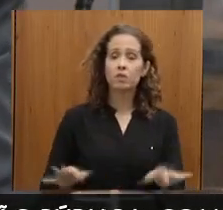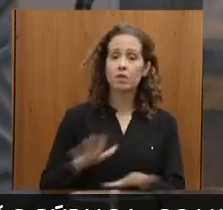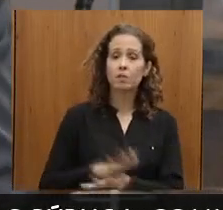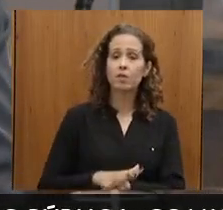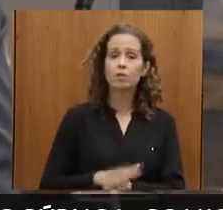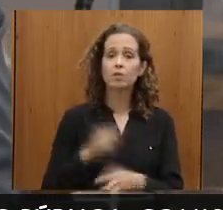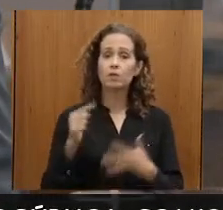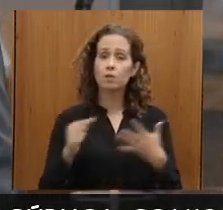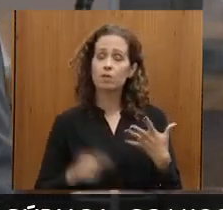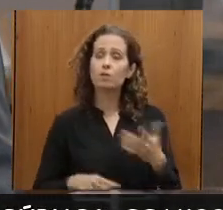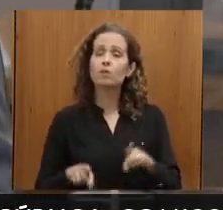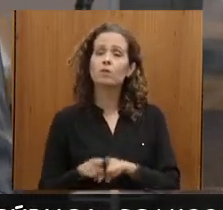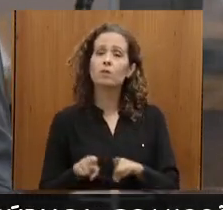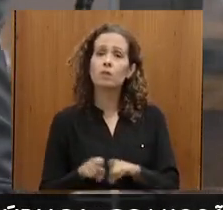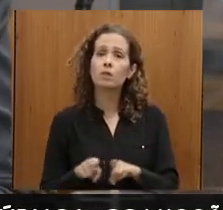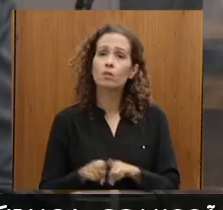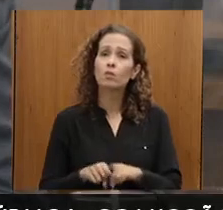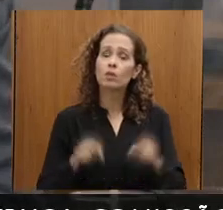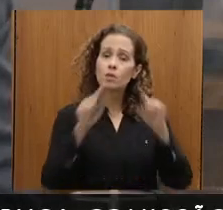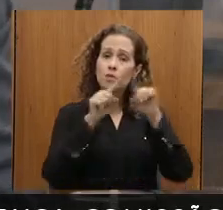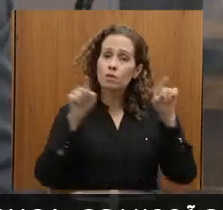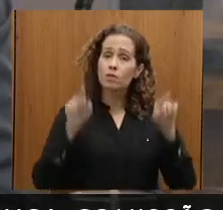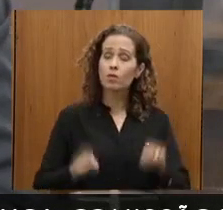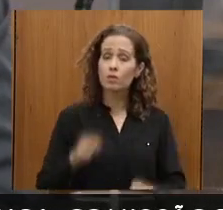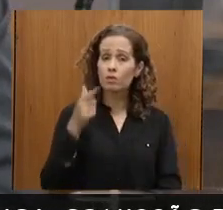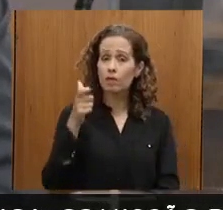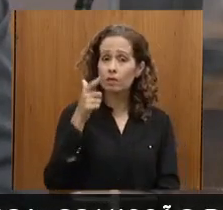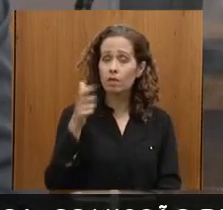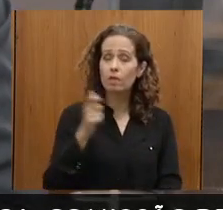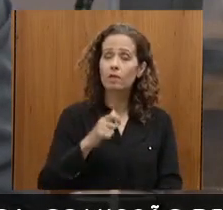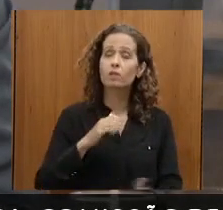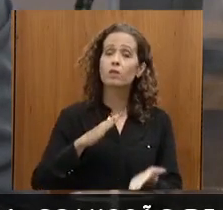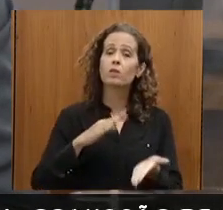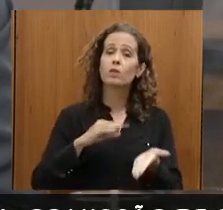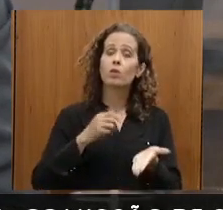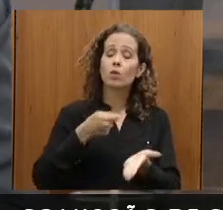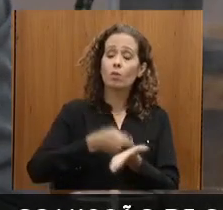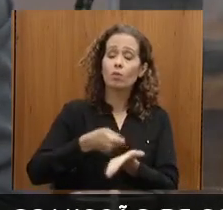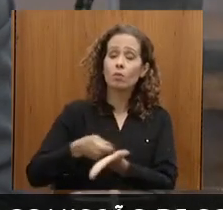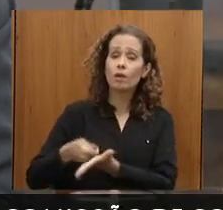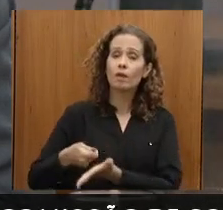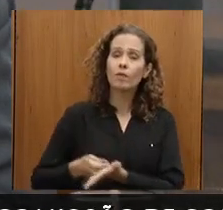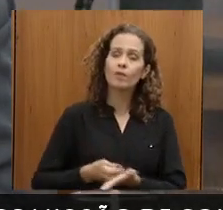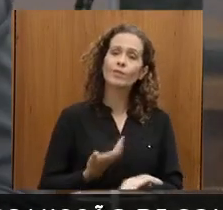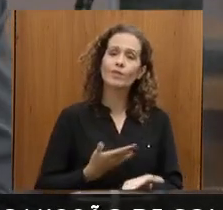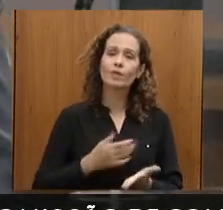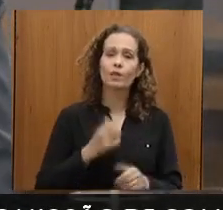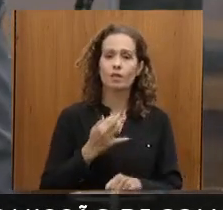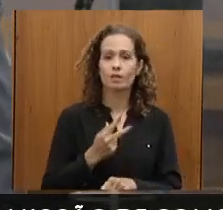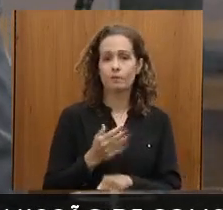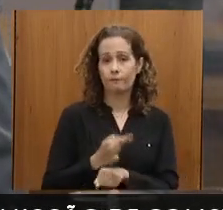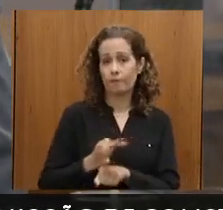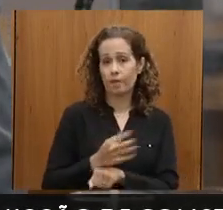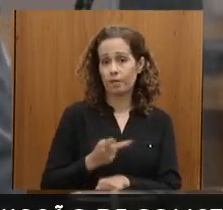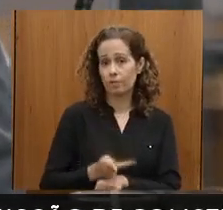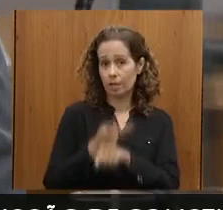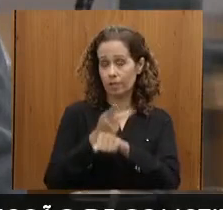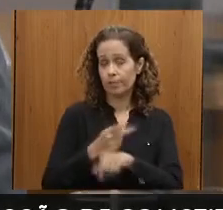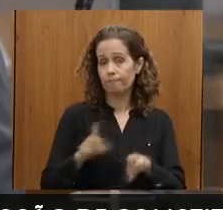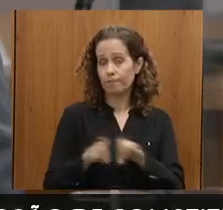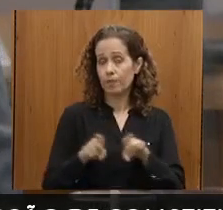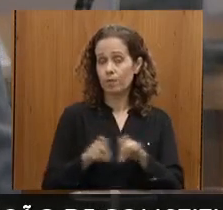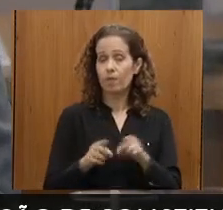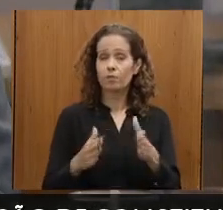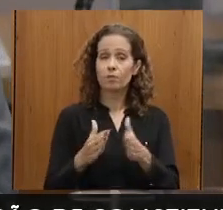e incluir também esse contingente de servidores que tiverem interesse num cronograma de pagamento das férias-prêmios. Acho que fica aqui também como uma